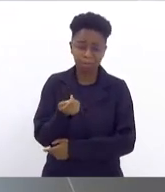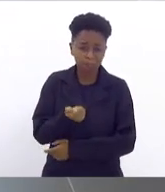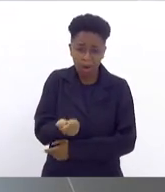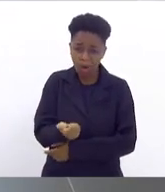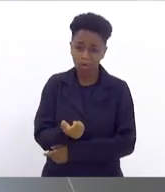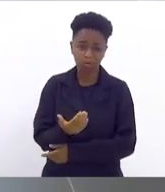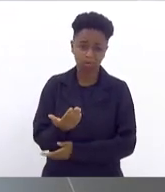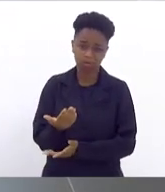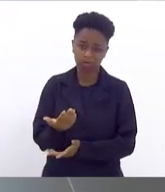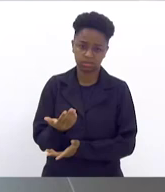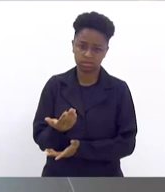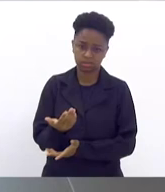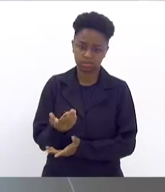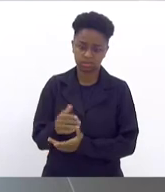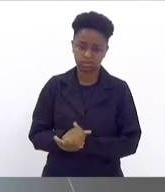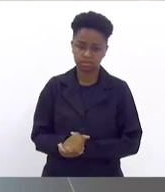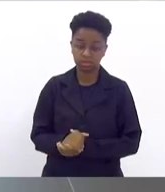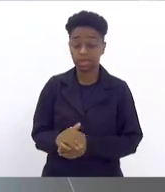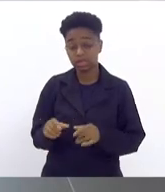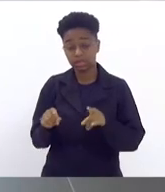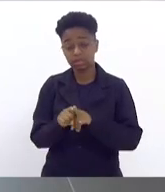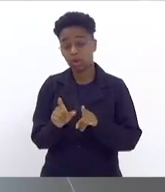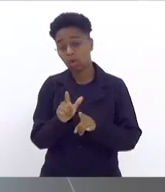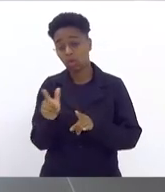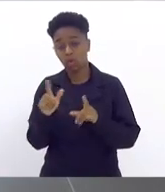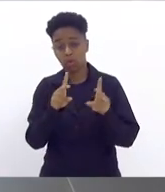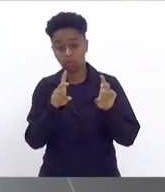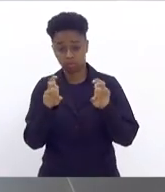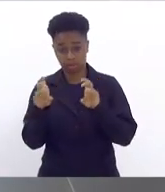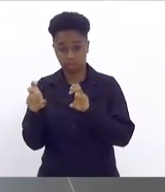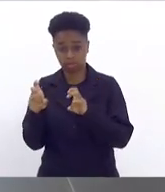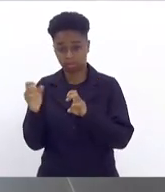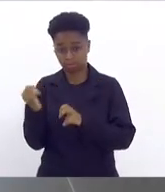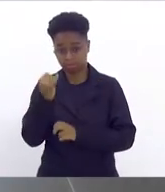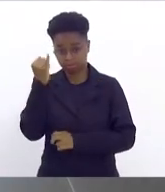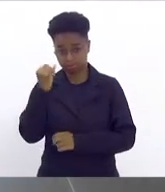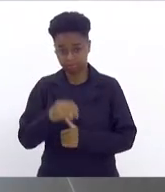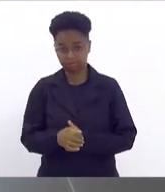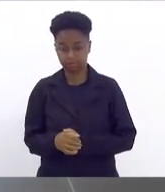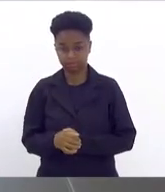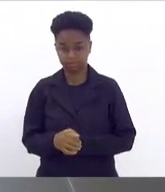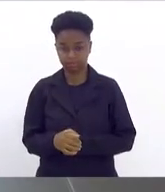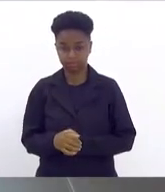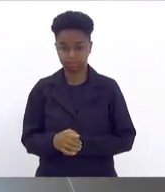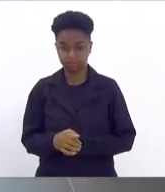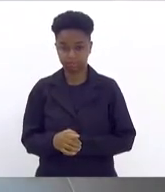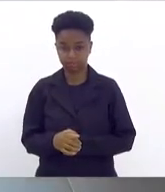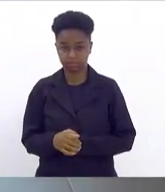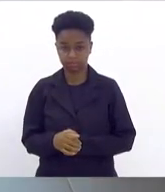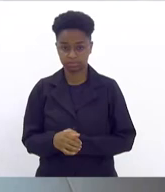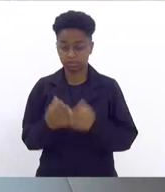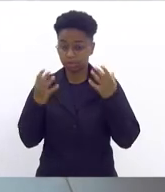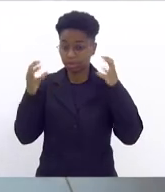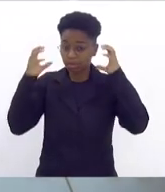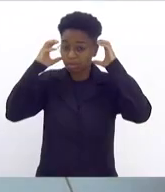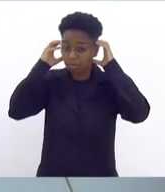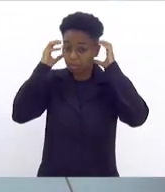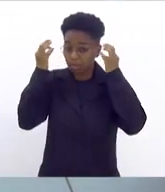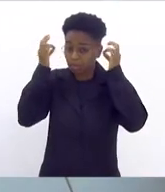E teria uma outra questão pertinente, senhor presidente. é que o protetor